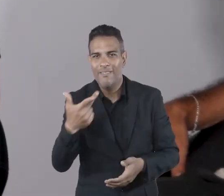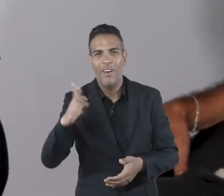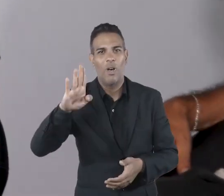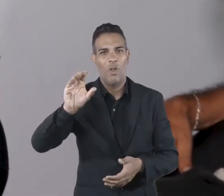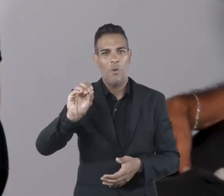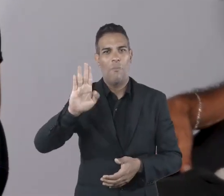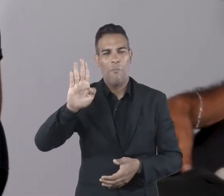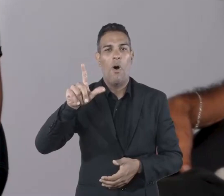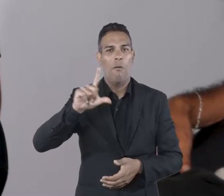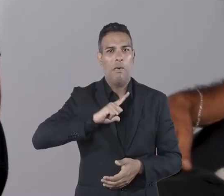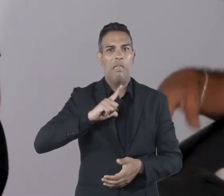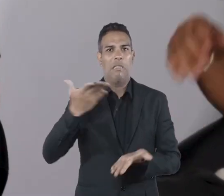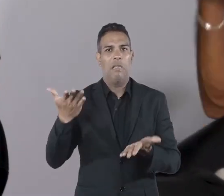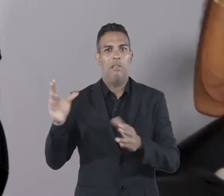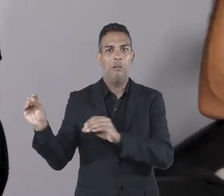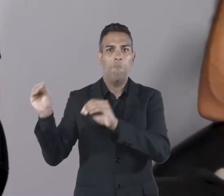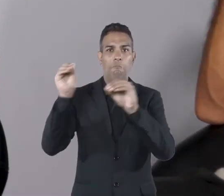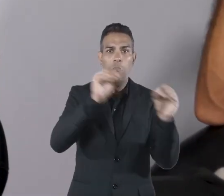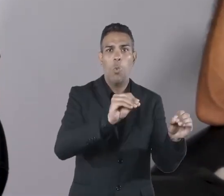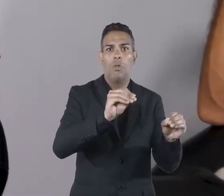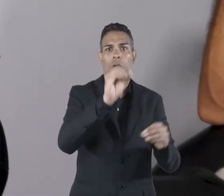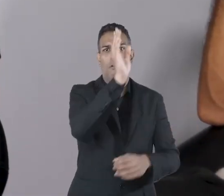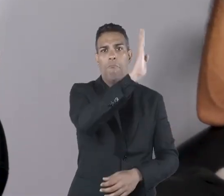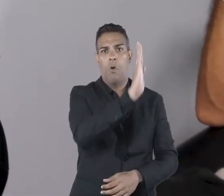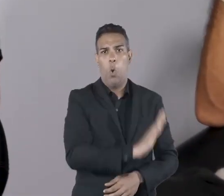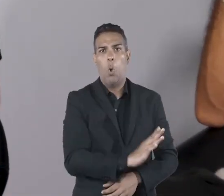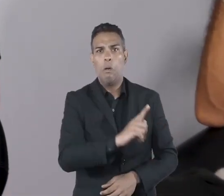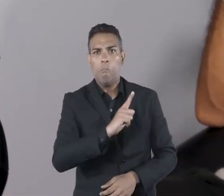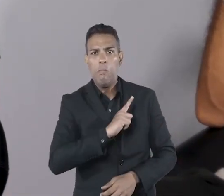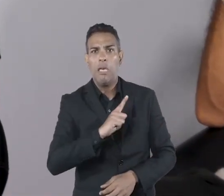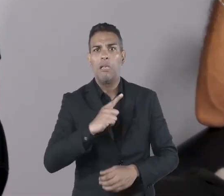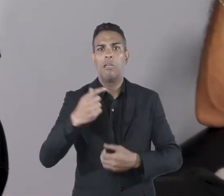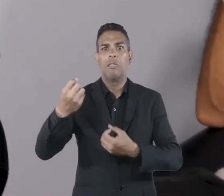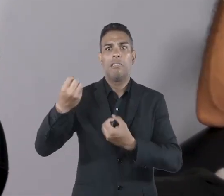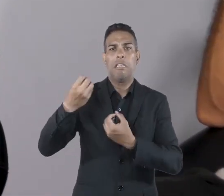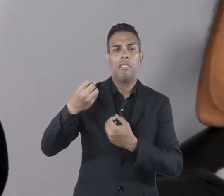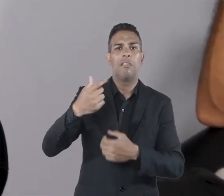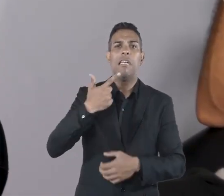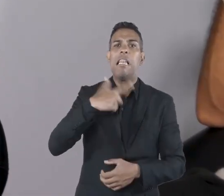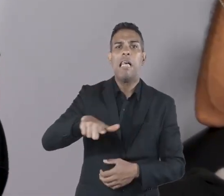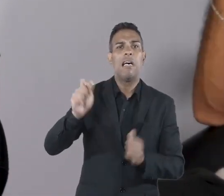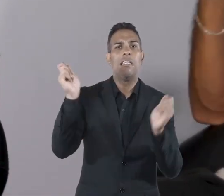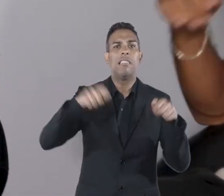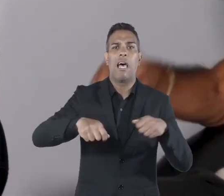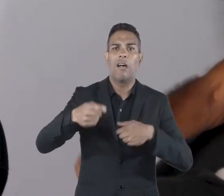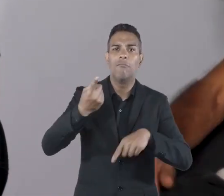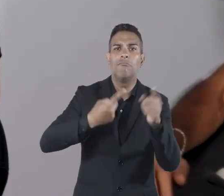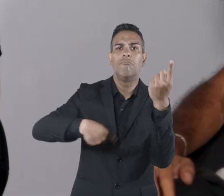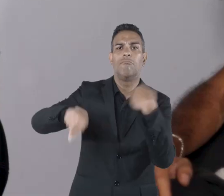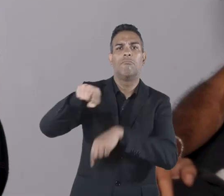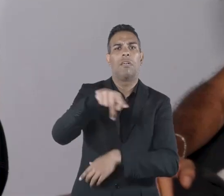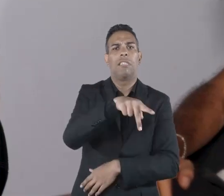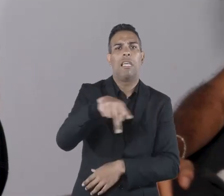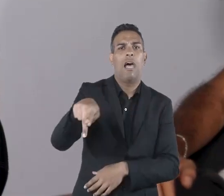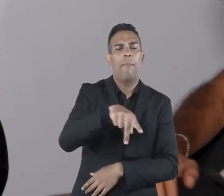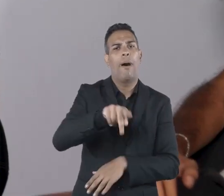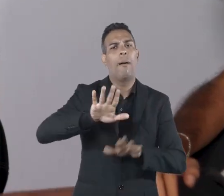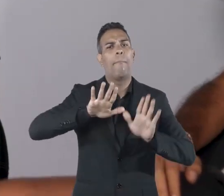diferentes contextos. O Bob falou disso, né? Muitas das vezes as pessoas chegam no Brasil e têm o ensino de idioma como uma